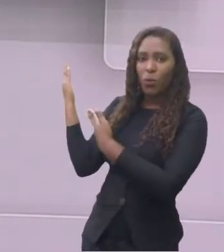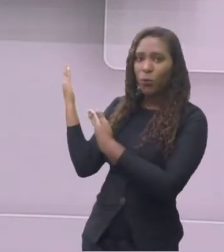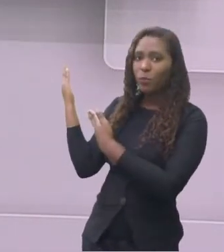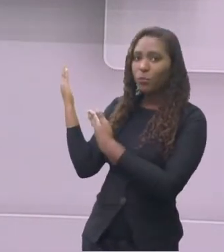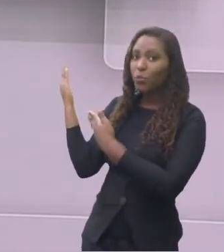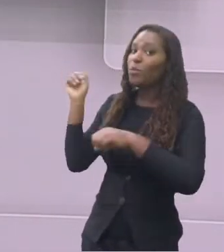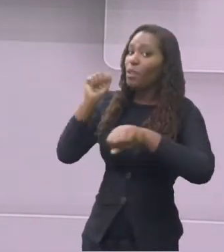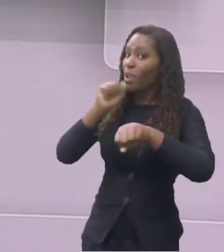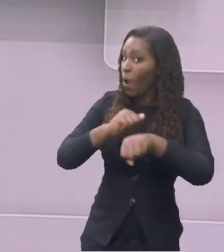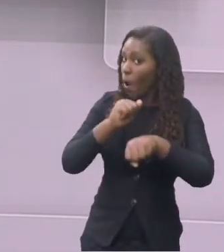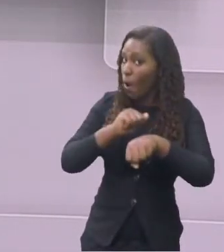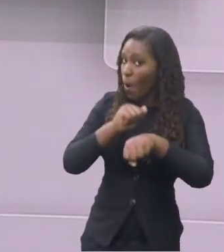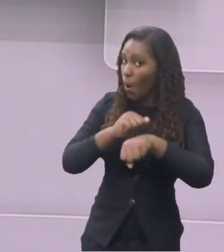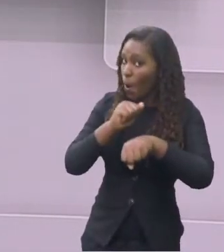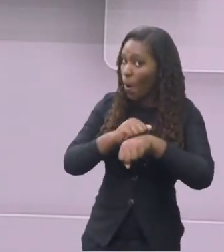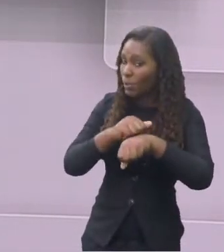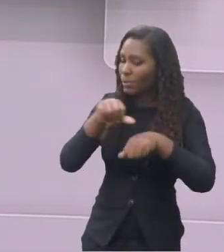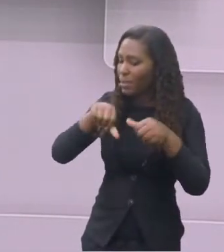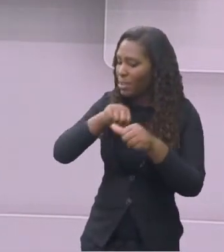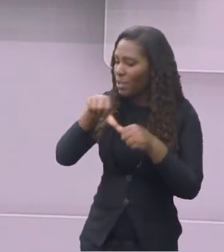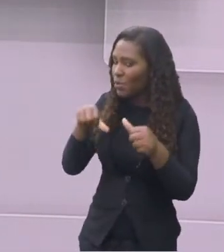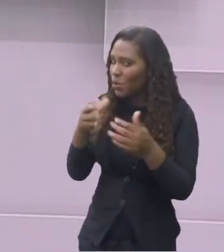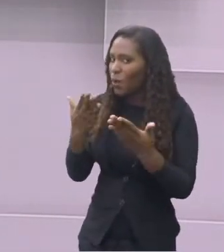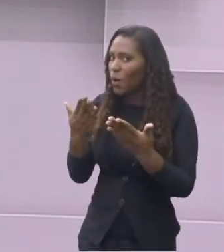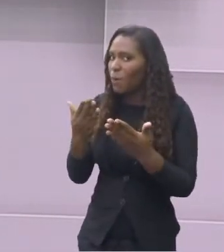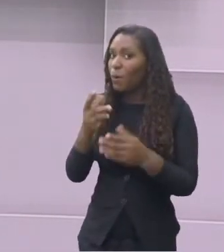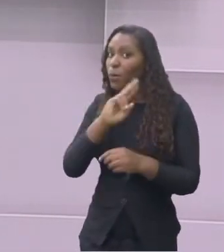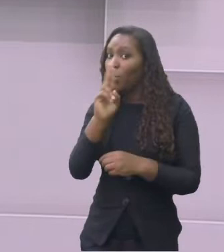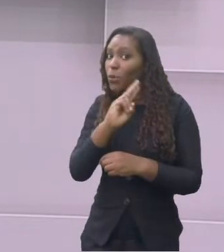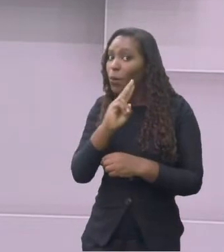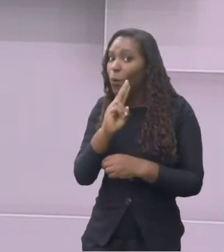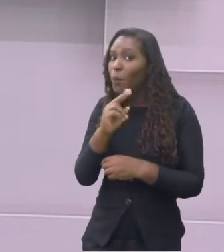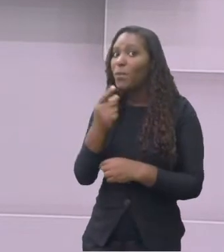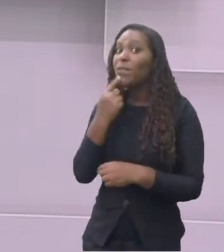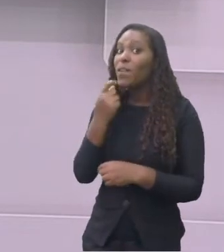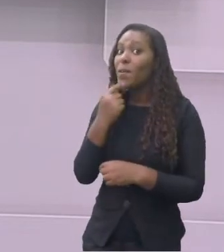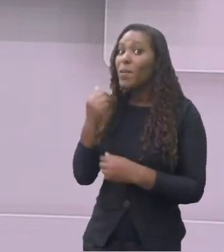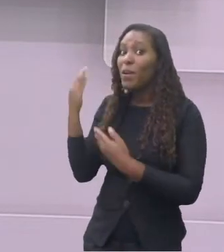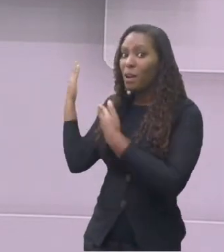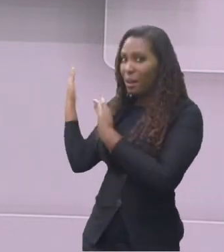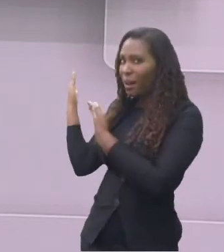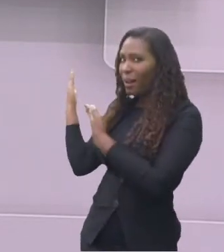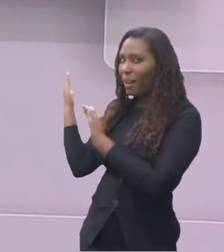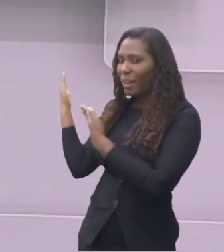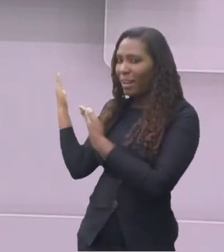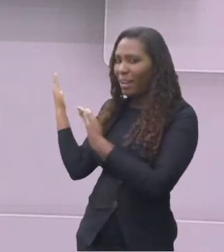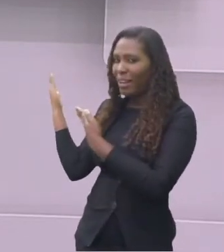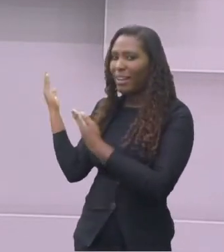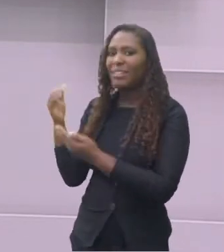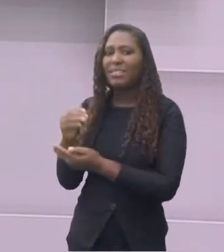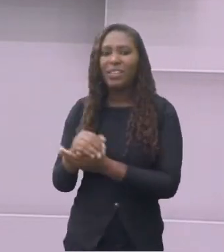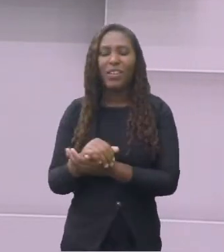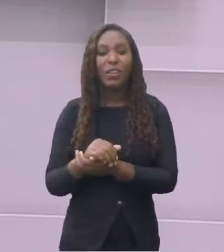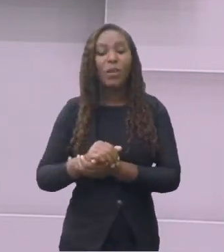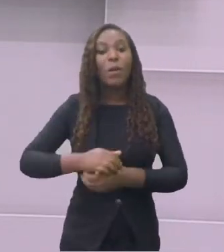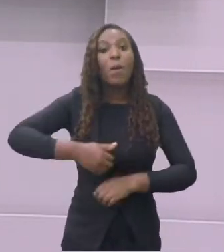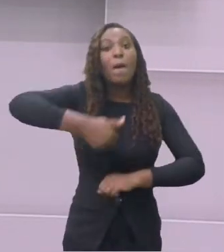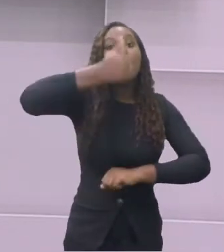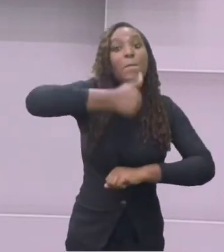magmática. As rochas magmáticas, elas são classificadas como rochas